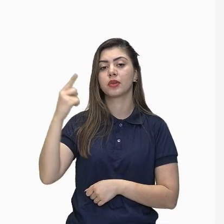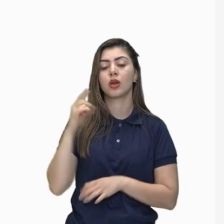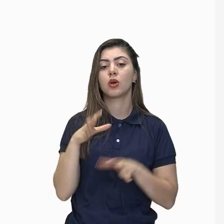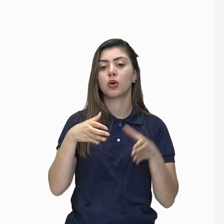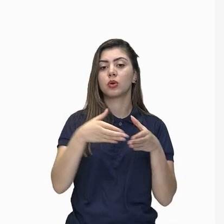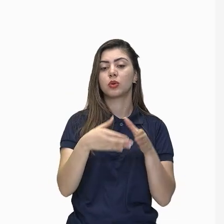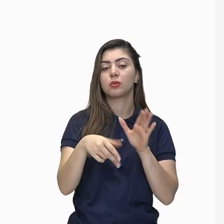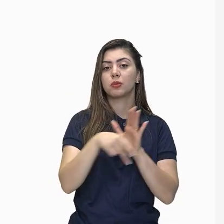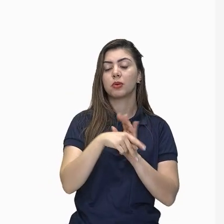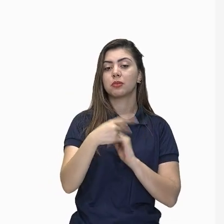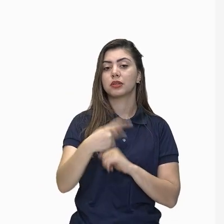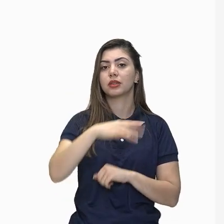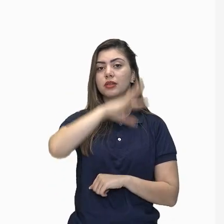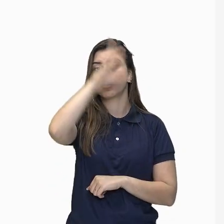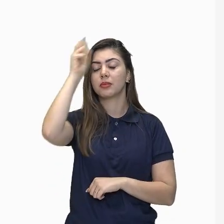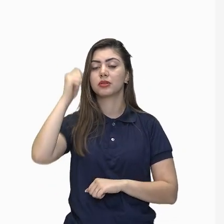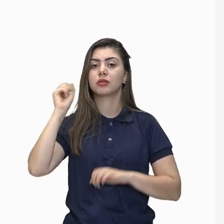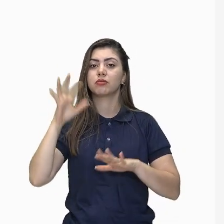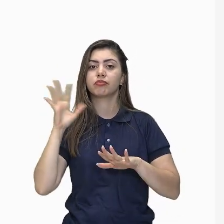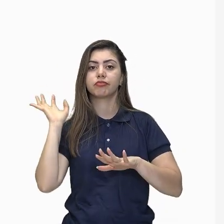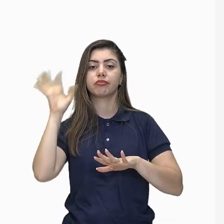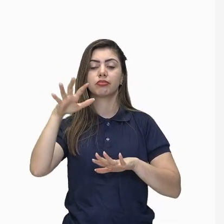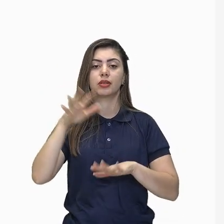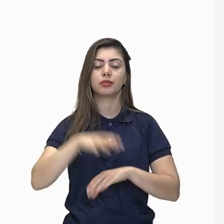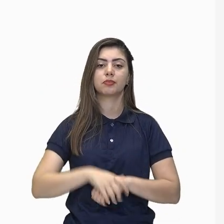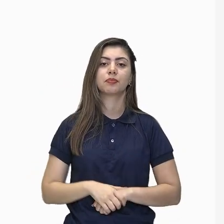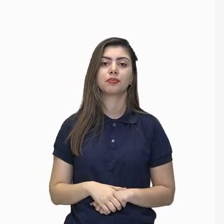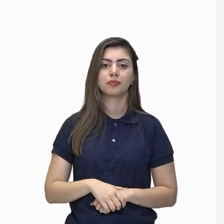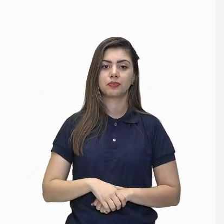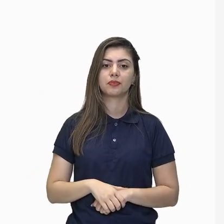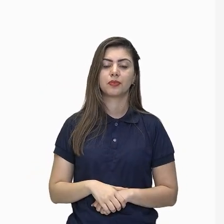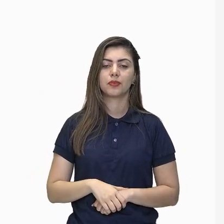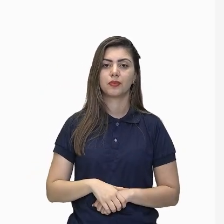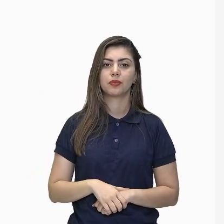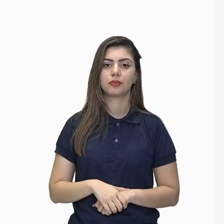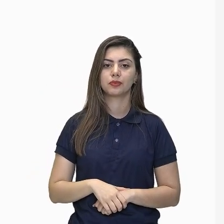do Amazonas, né? Então, ela não tem um caráter de